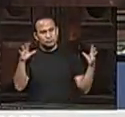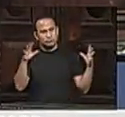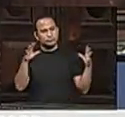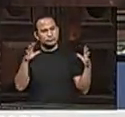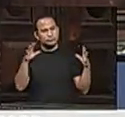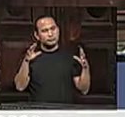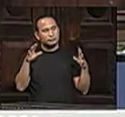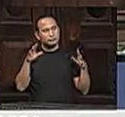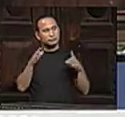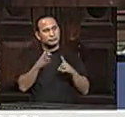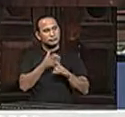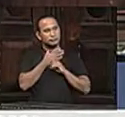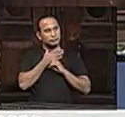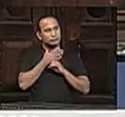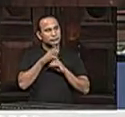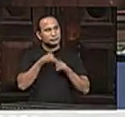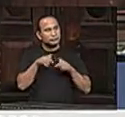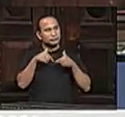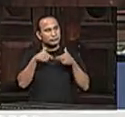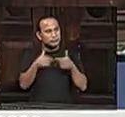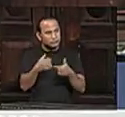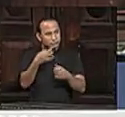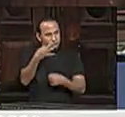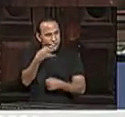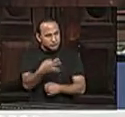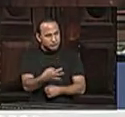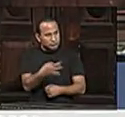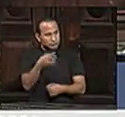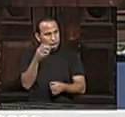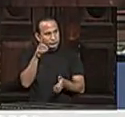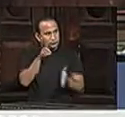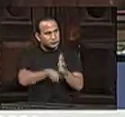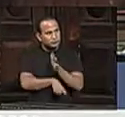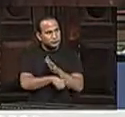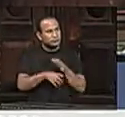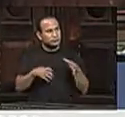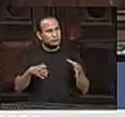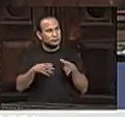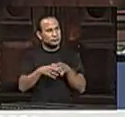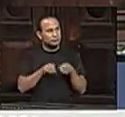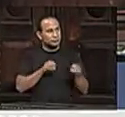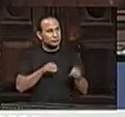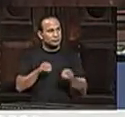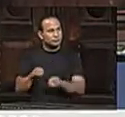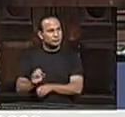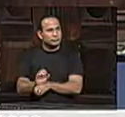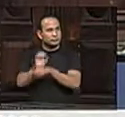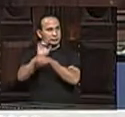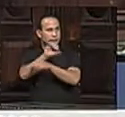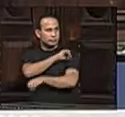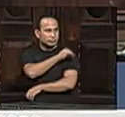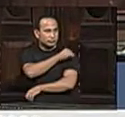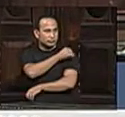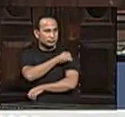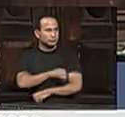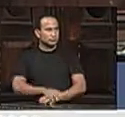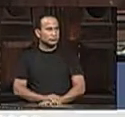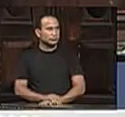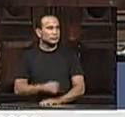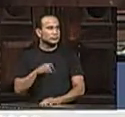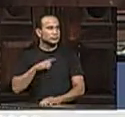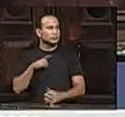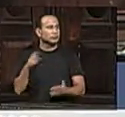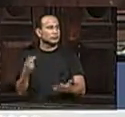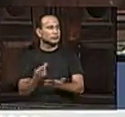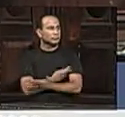defesa da aplicação rigorosa dos mínimos na educação do Estado do Rio de Janeiro. Está acontecendo que